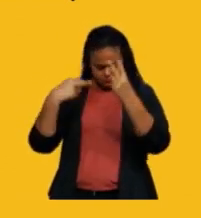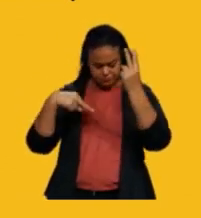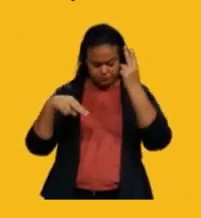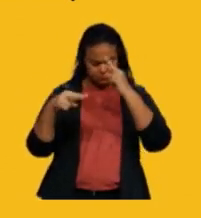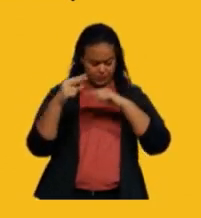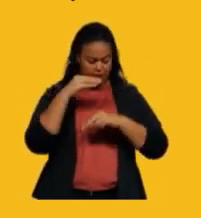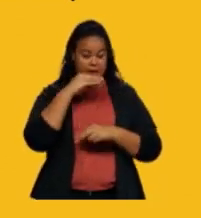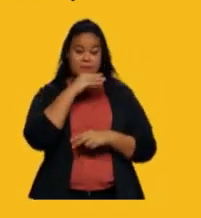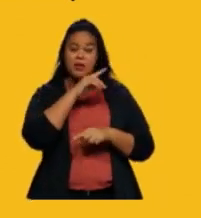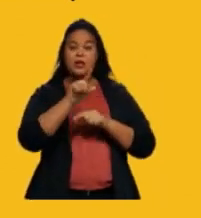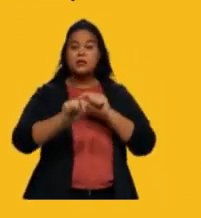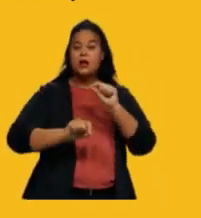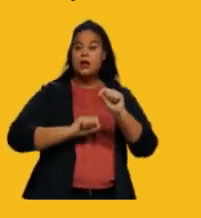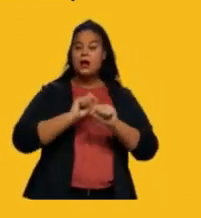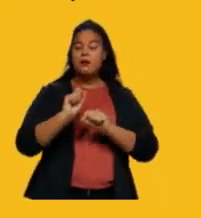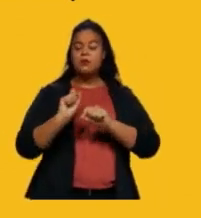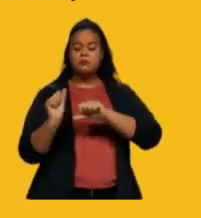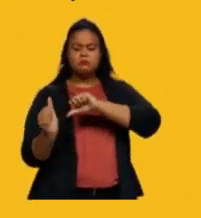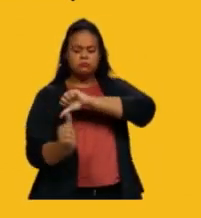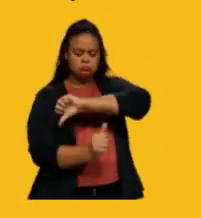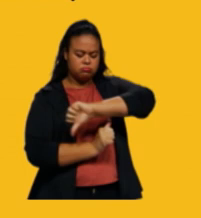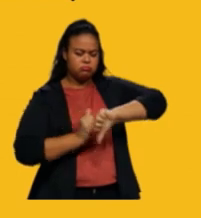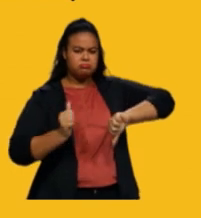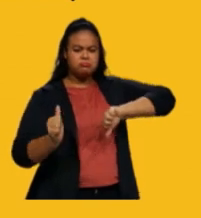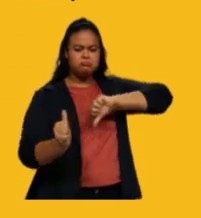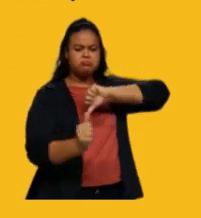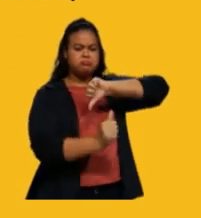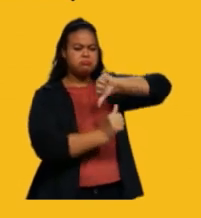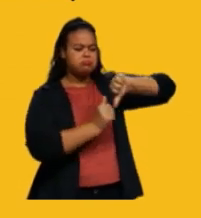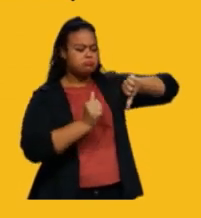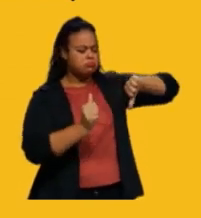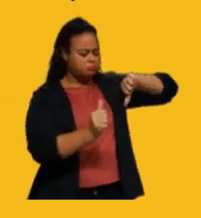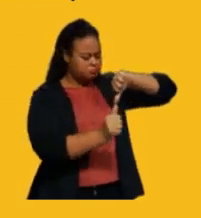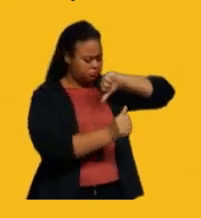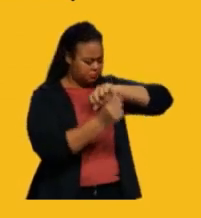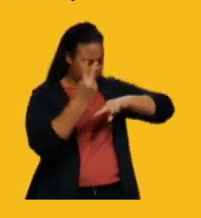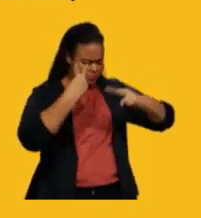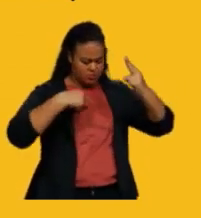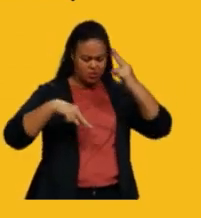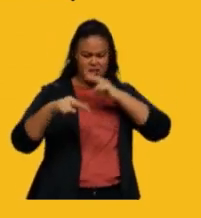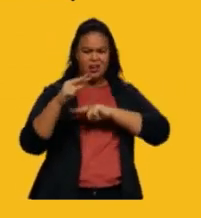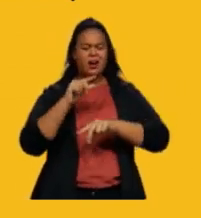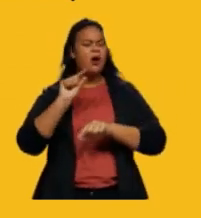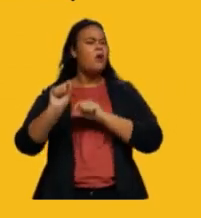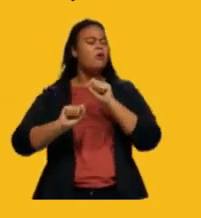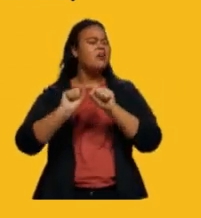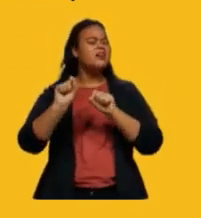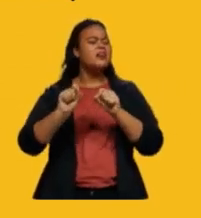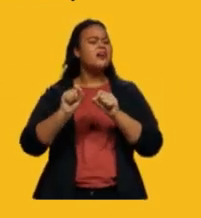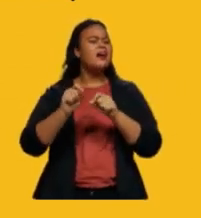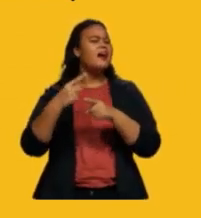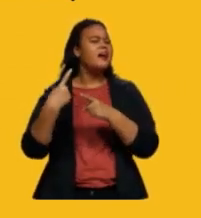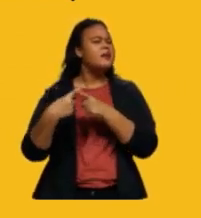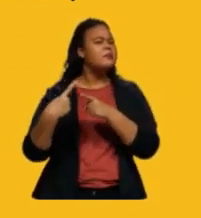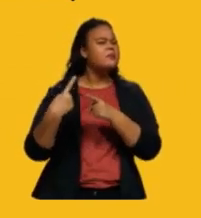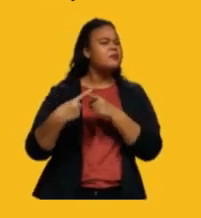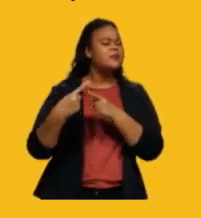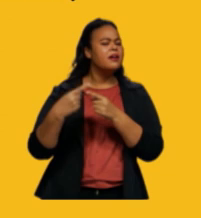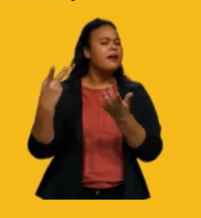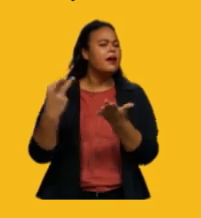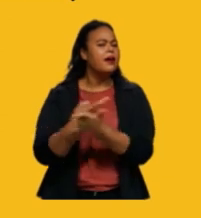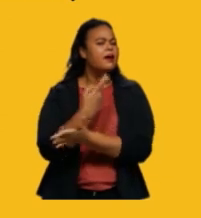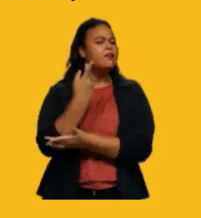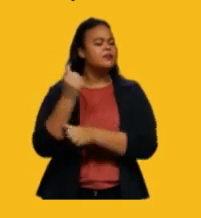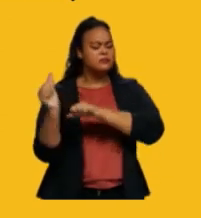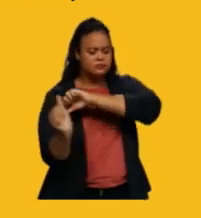e percebe que algumas mudanças estão acontecendo. Quais são essas mudanças e por que essas mudanças